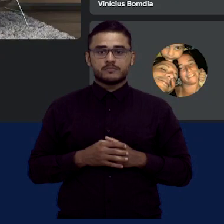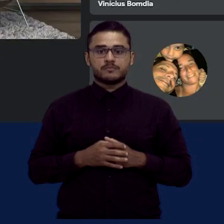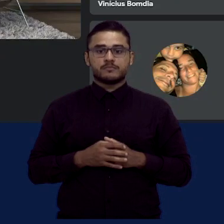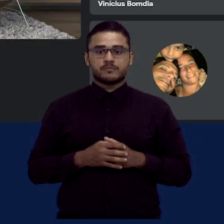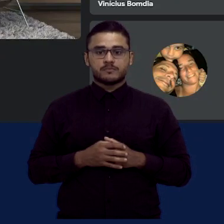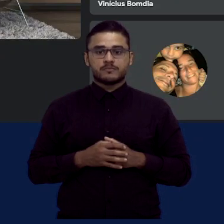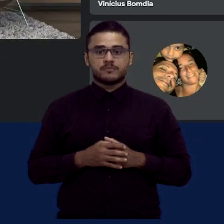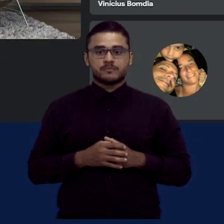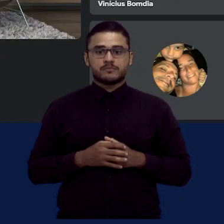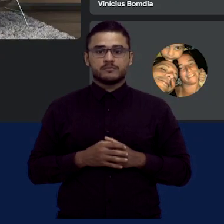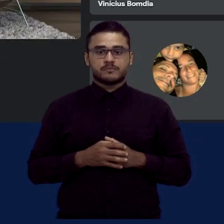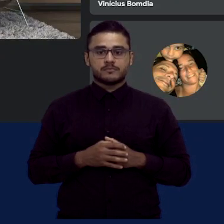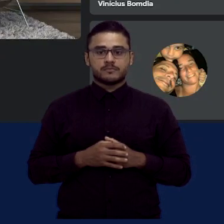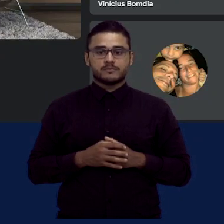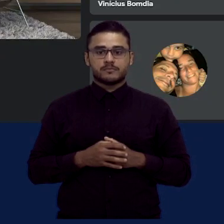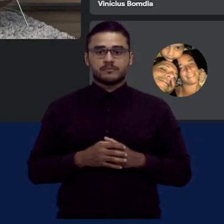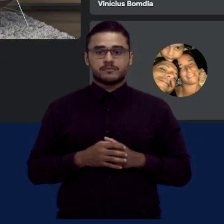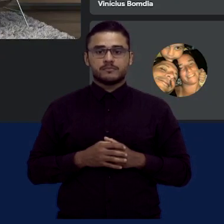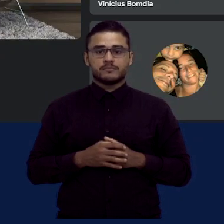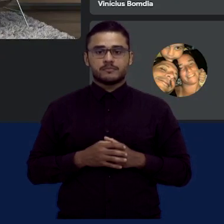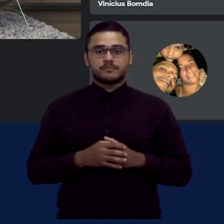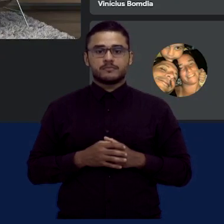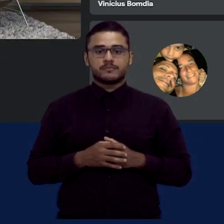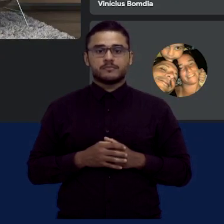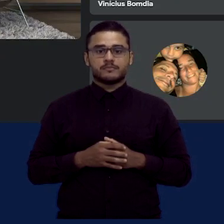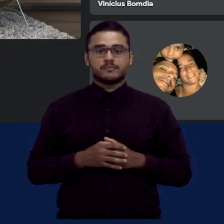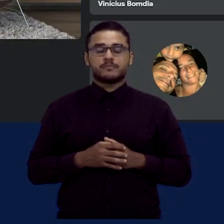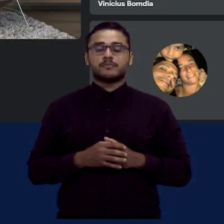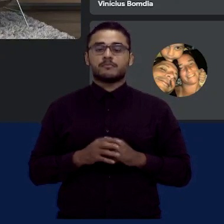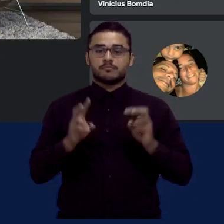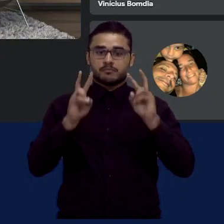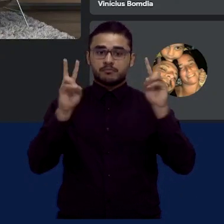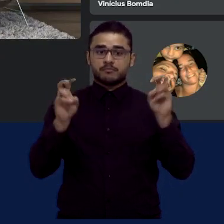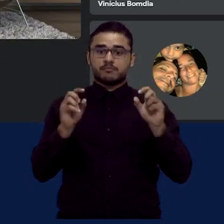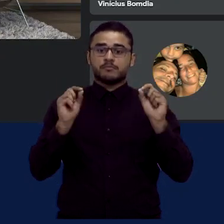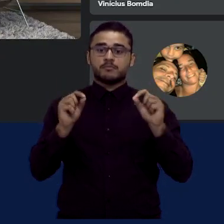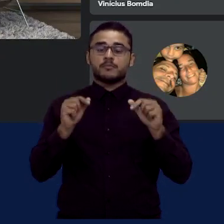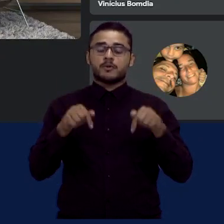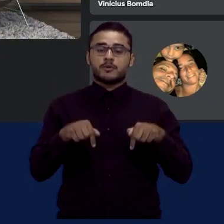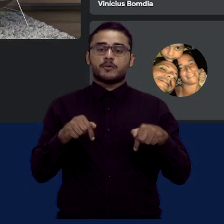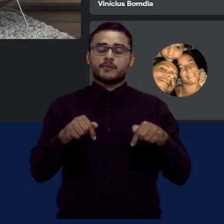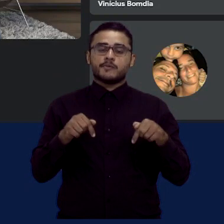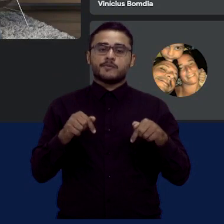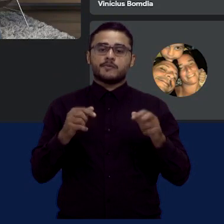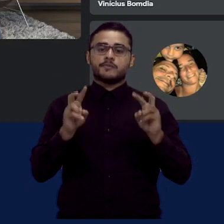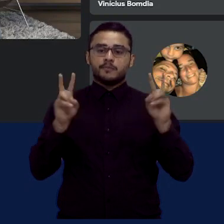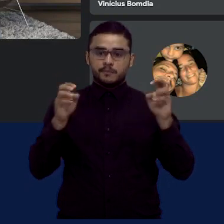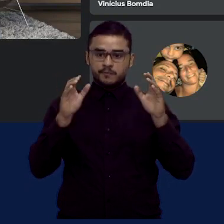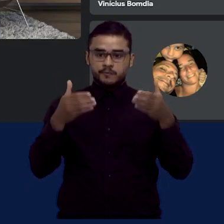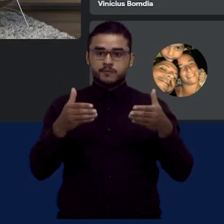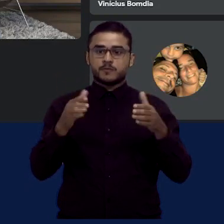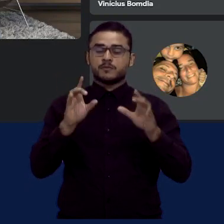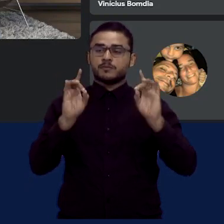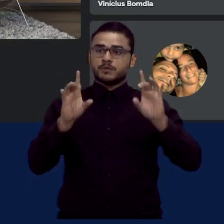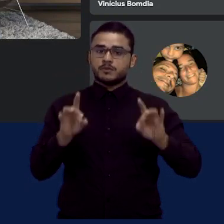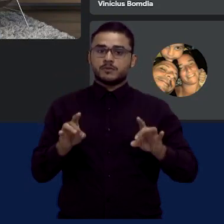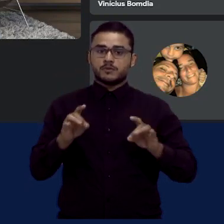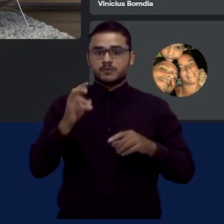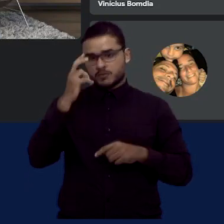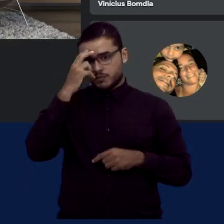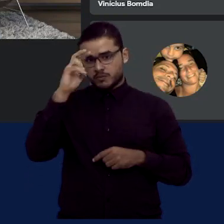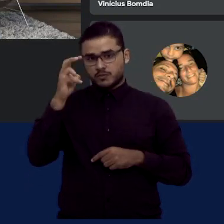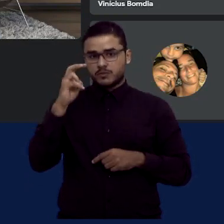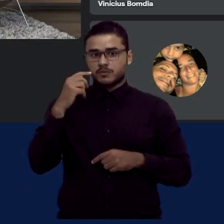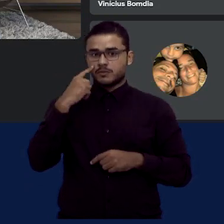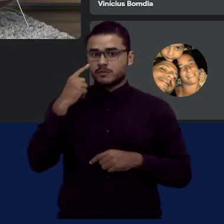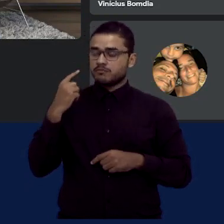insistente de cafeína. O ambiente que estou um ateliê de arte especial para pintura, principalmente, dá para ver atrás de mim